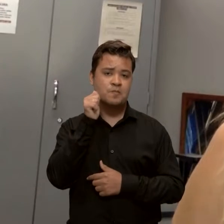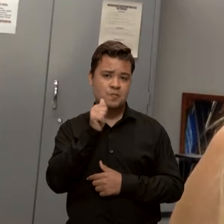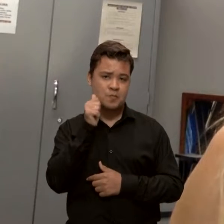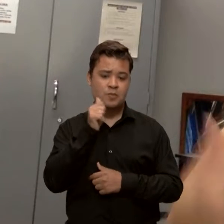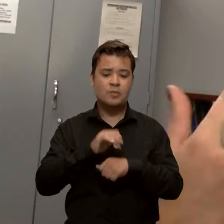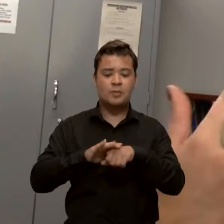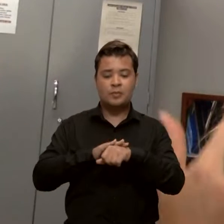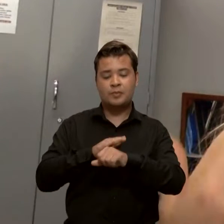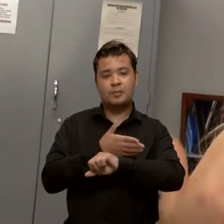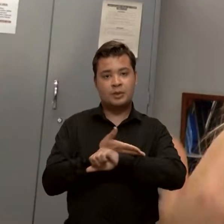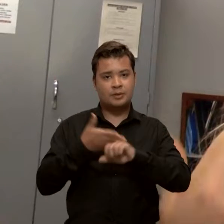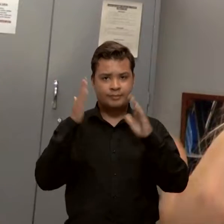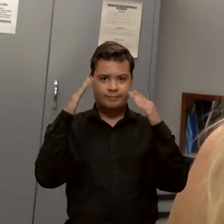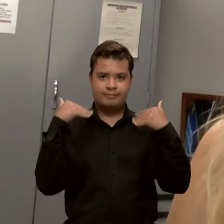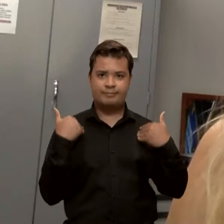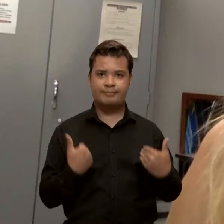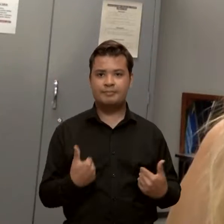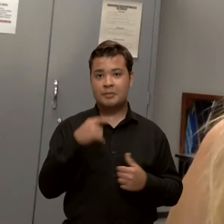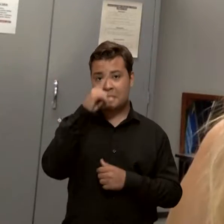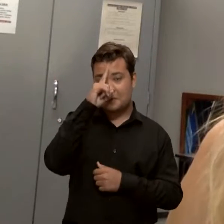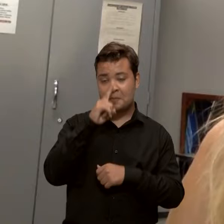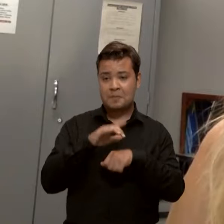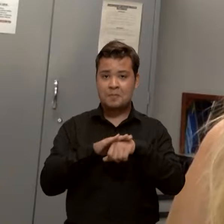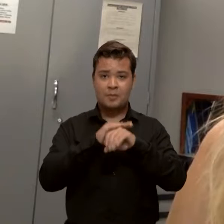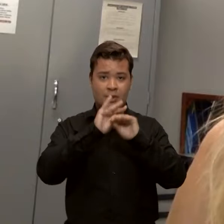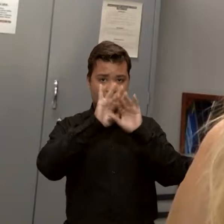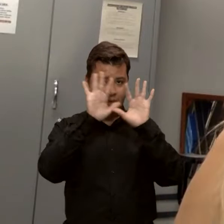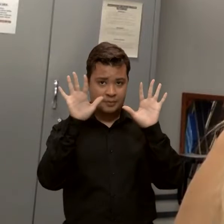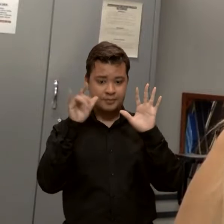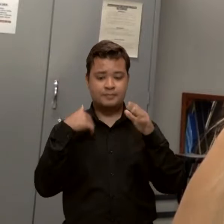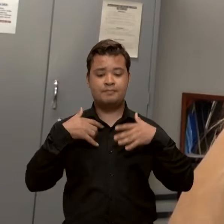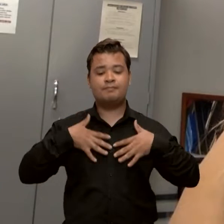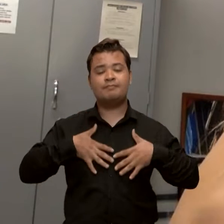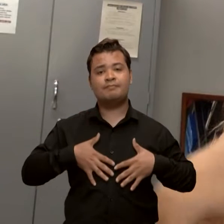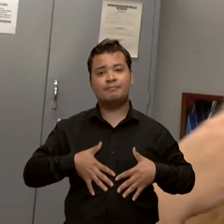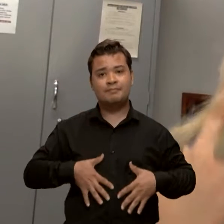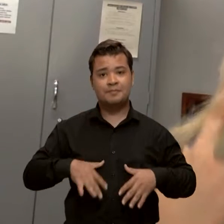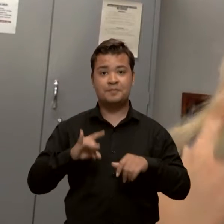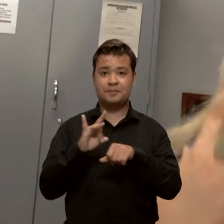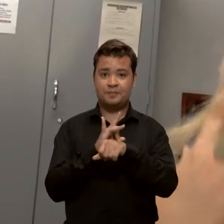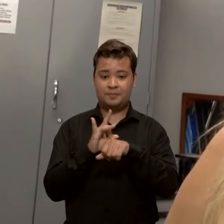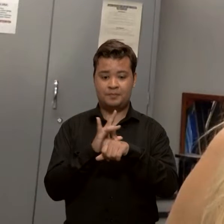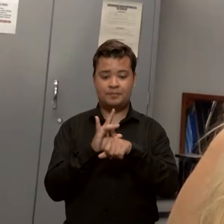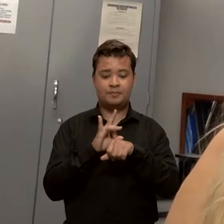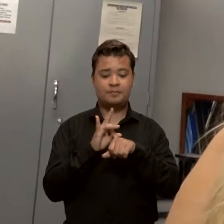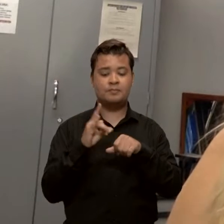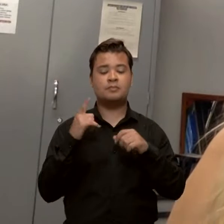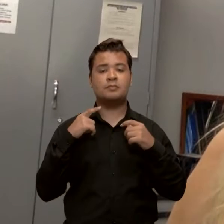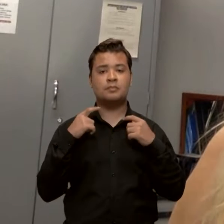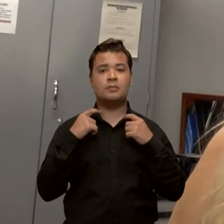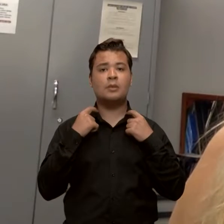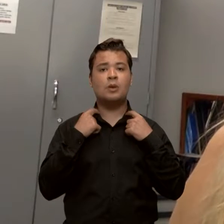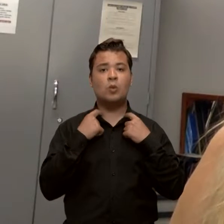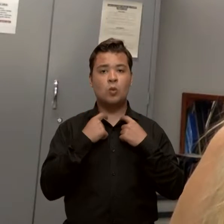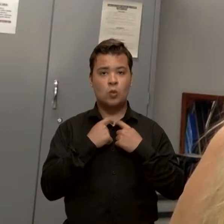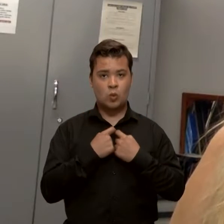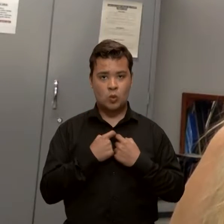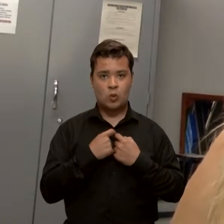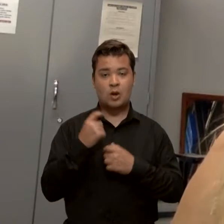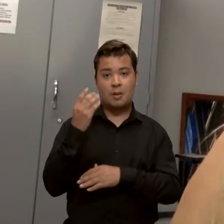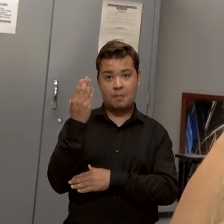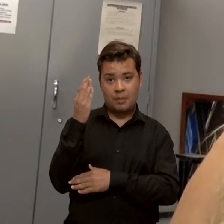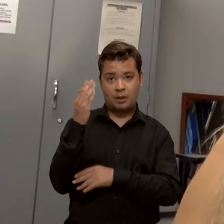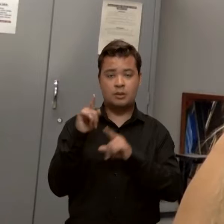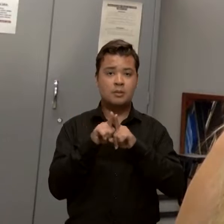de cabelos loiros, pele clara. Estou vestindo um vestido preto, um colar e brincos de